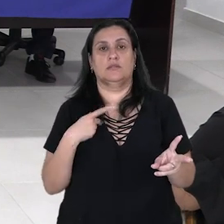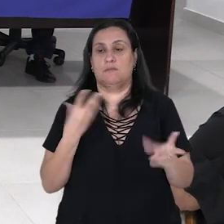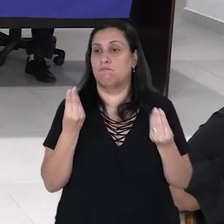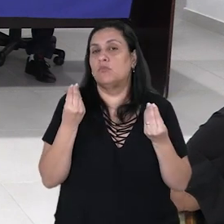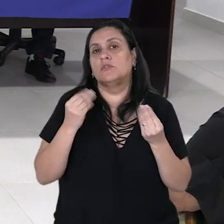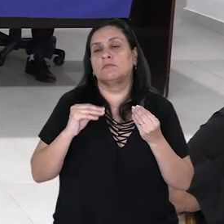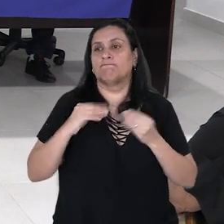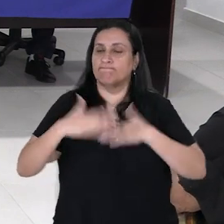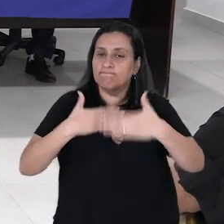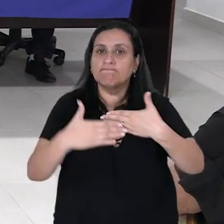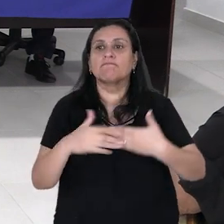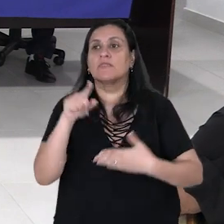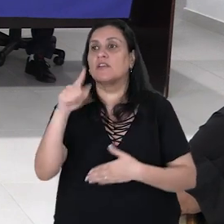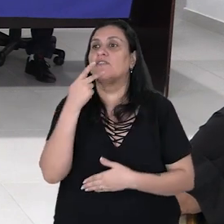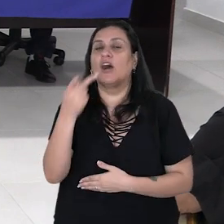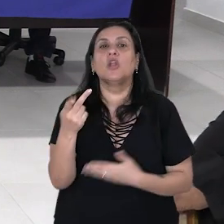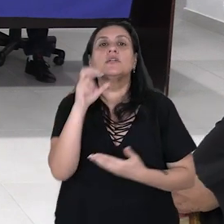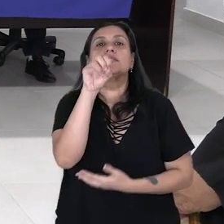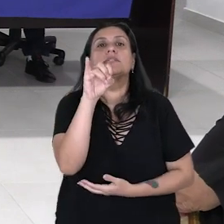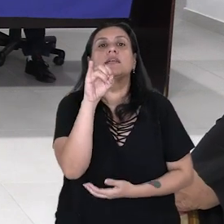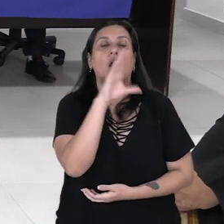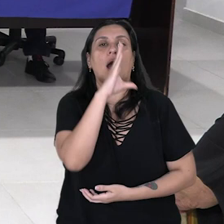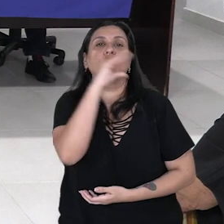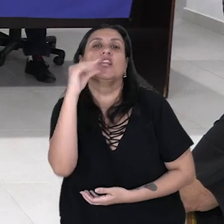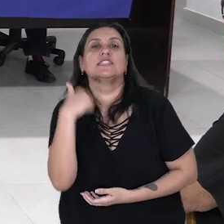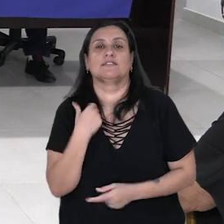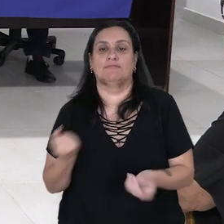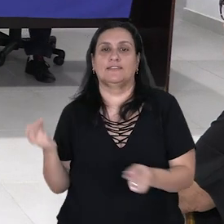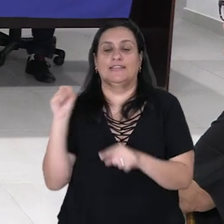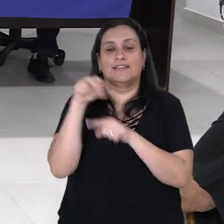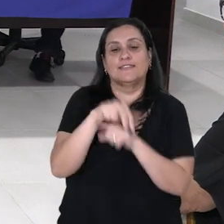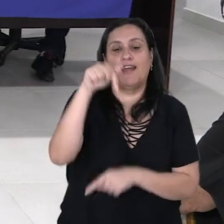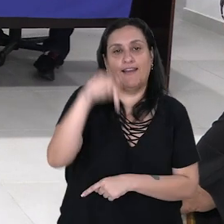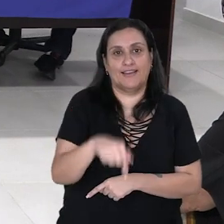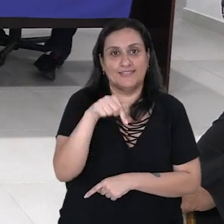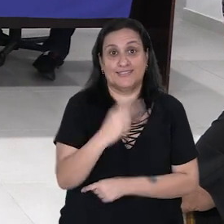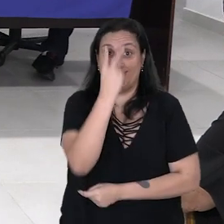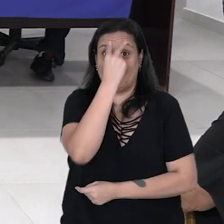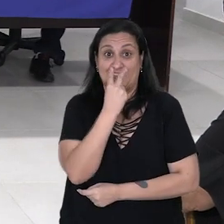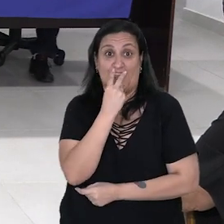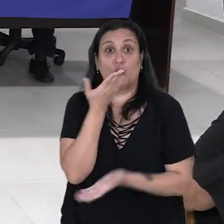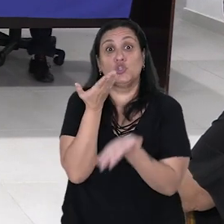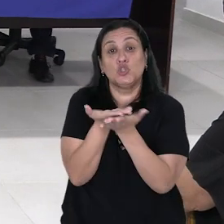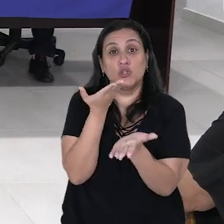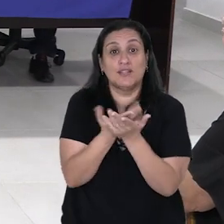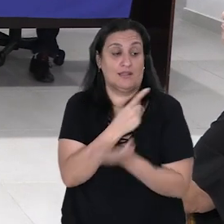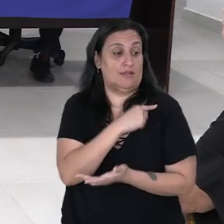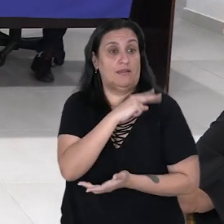muitos frutos para uma situação como essa, de um adolescente vir com deficiência visual, poder